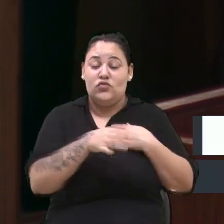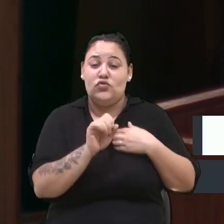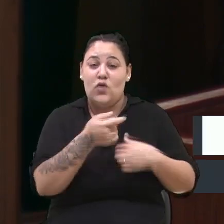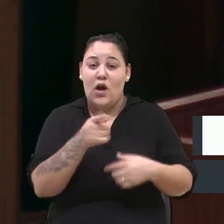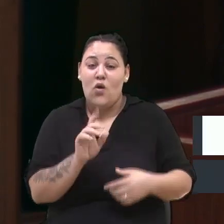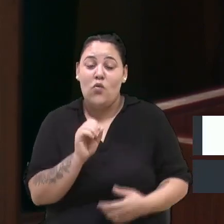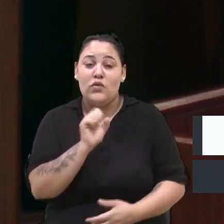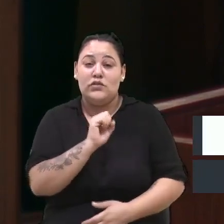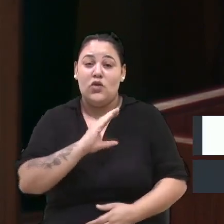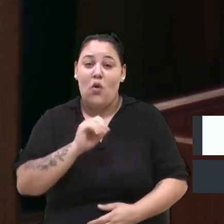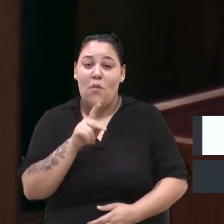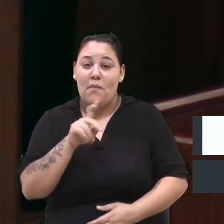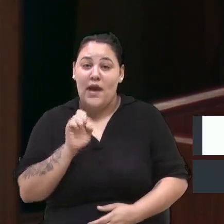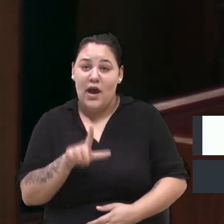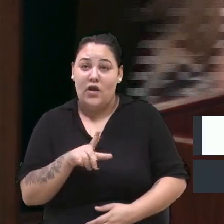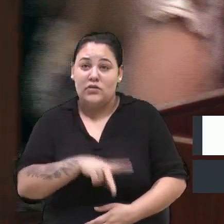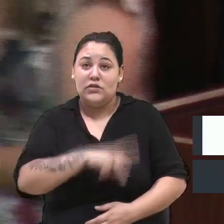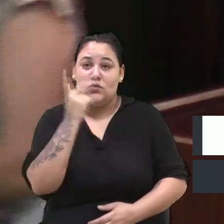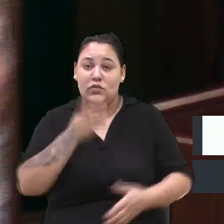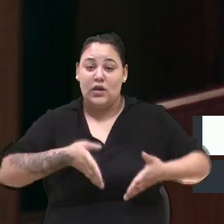Souza. Está aberta.